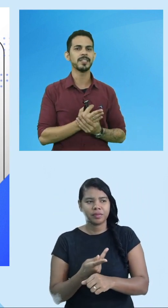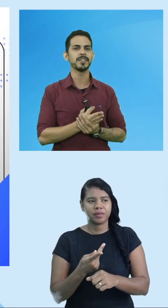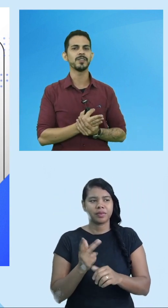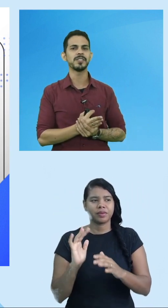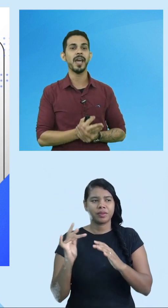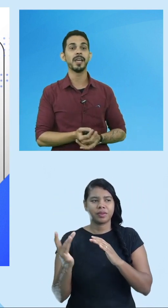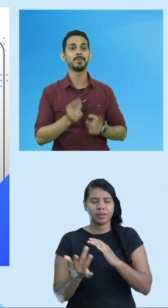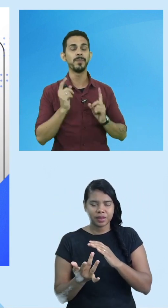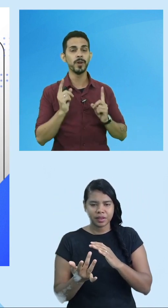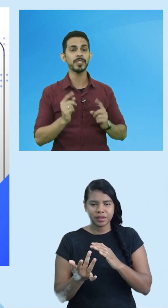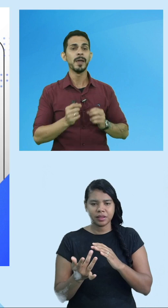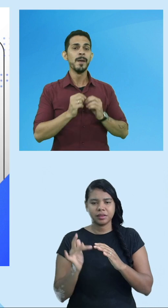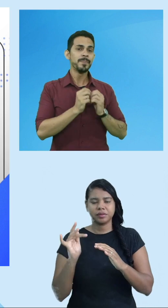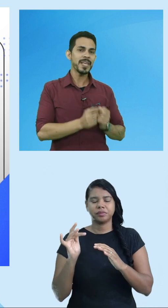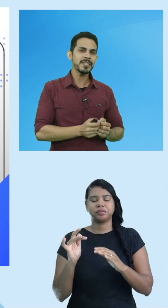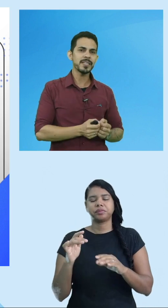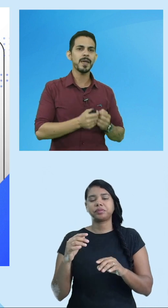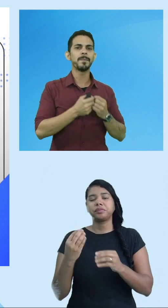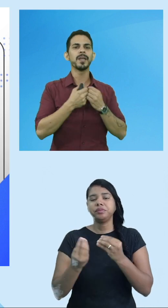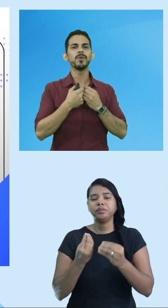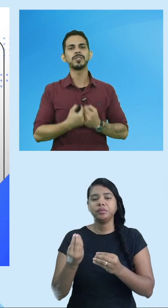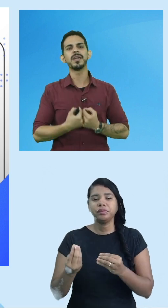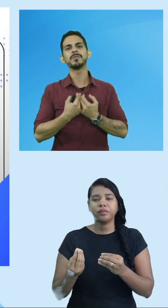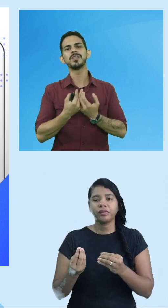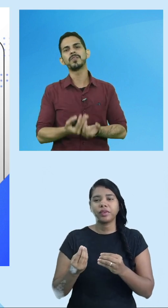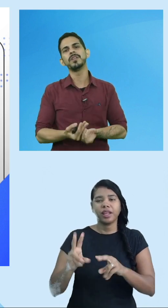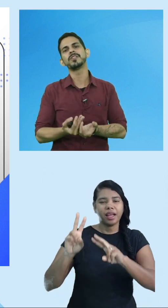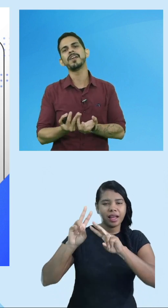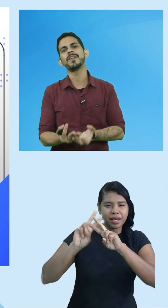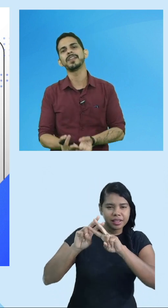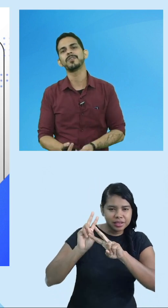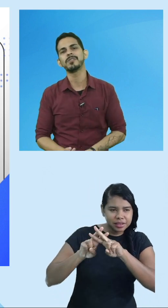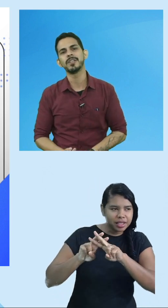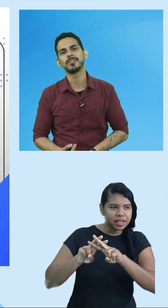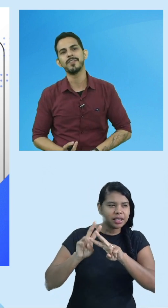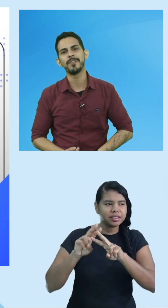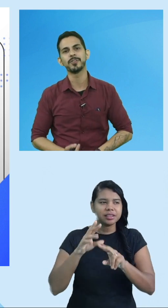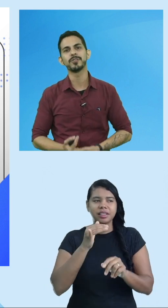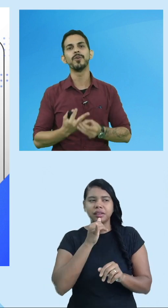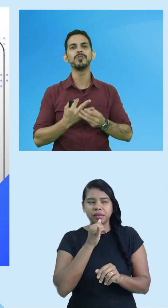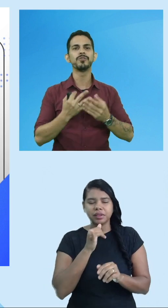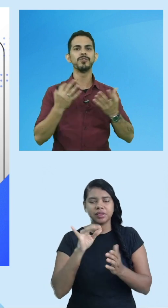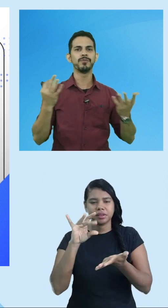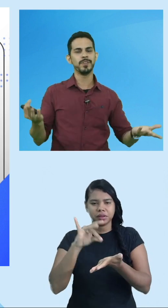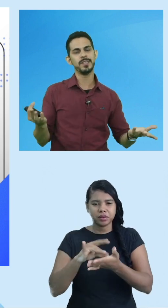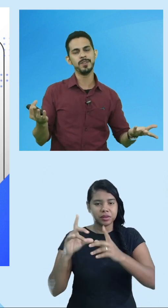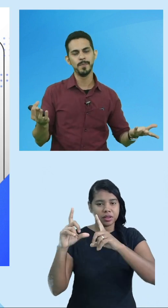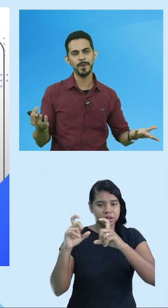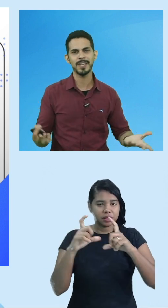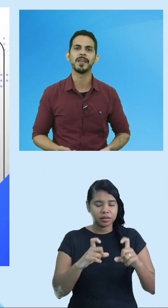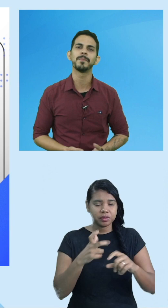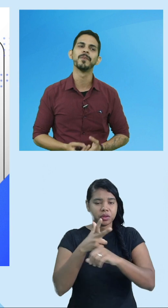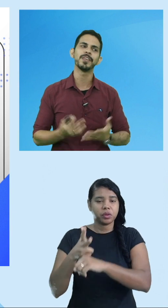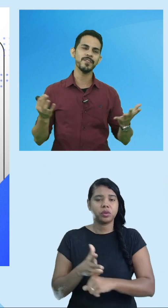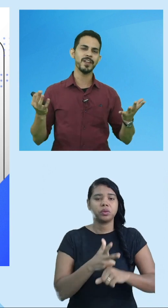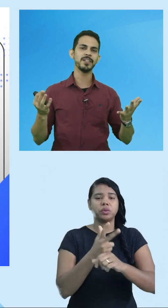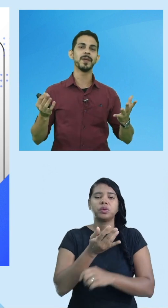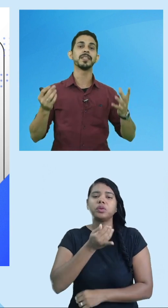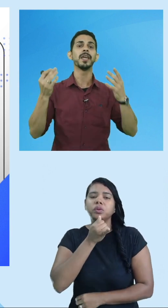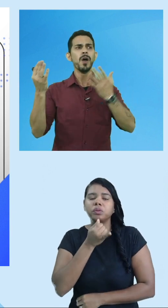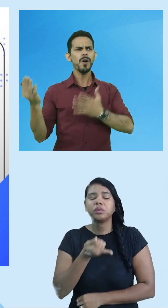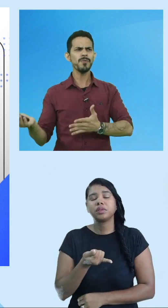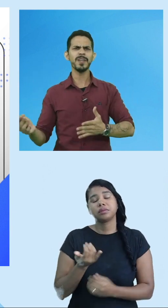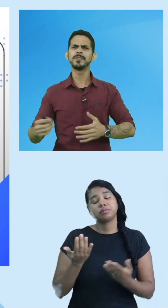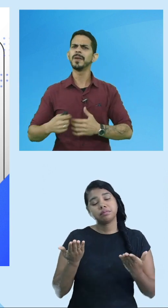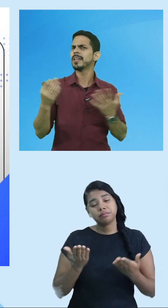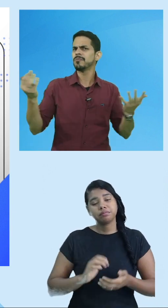hashtags nas redes sociais, pois nem sempre os termos escolhidos refletem conceitos da foto ou do vídeo, por exemplo,